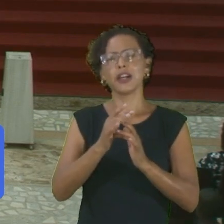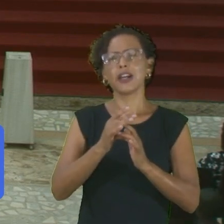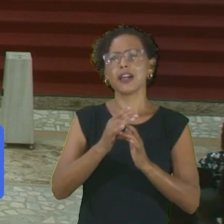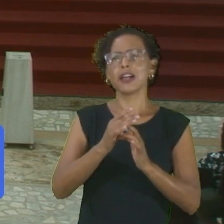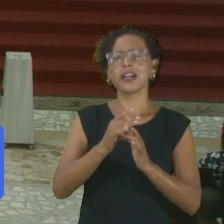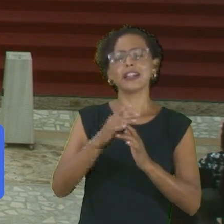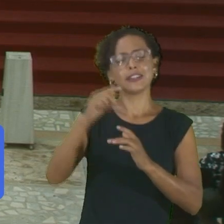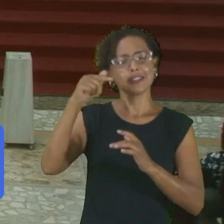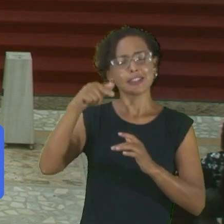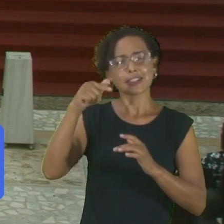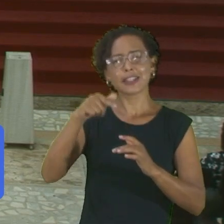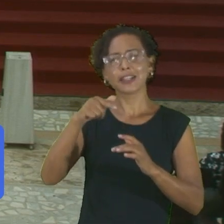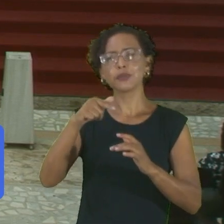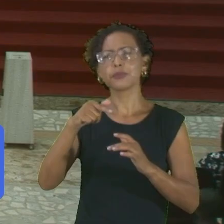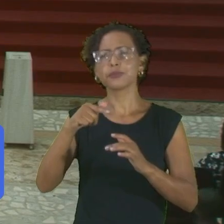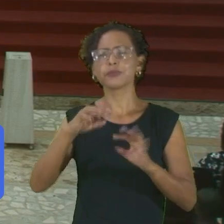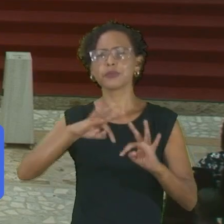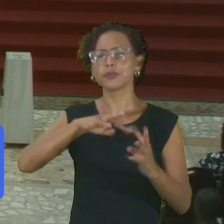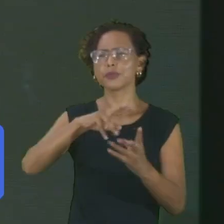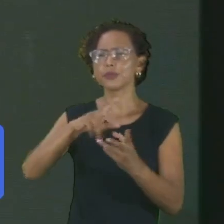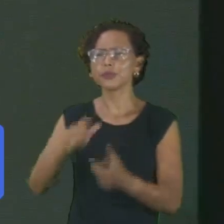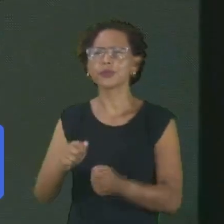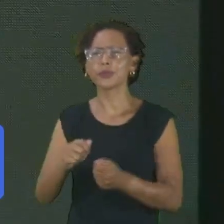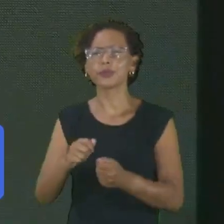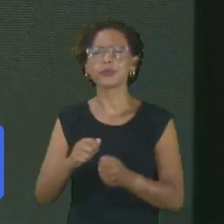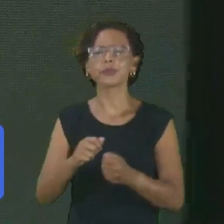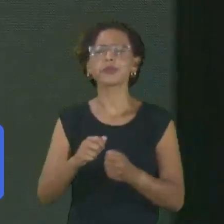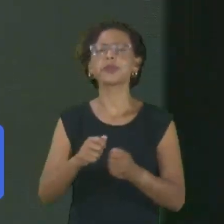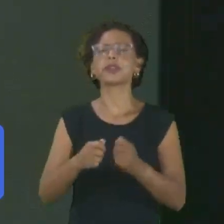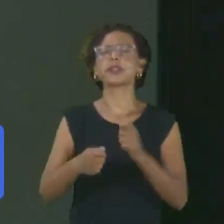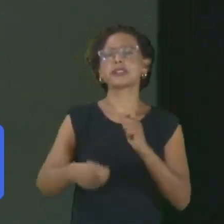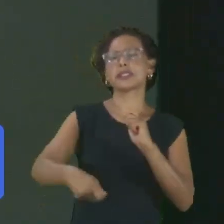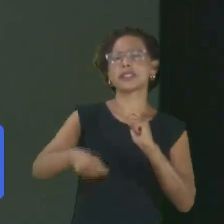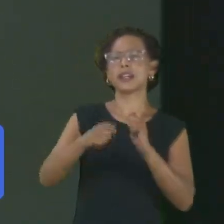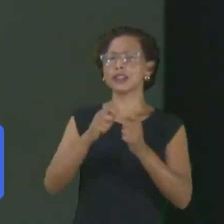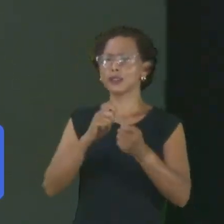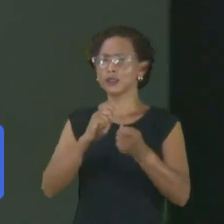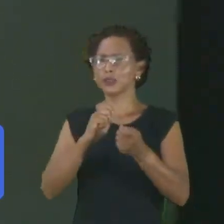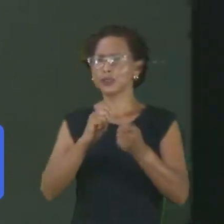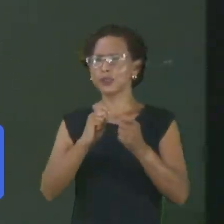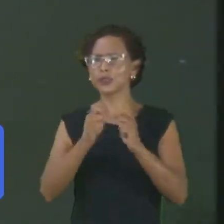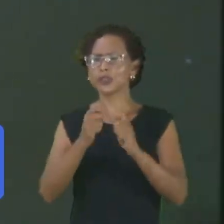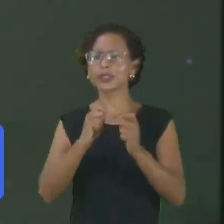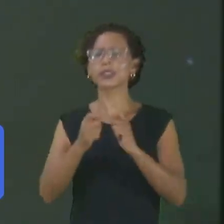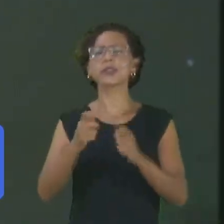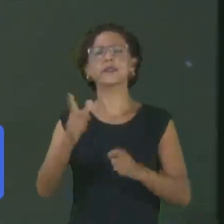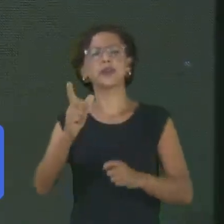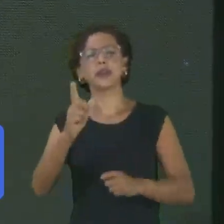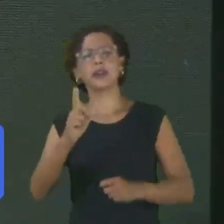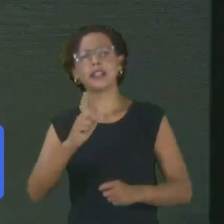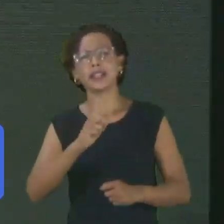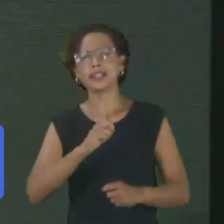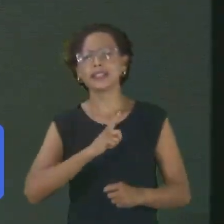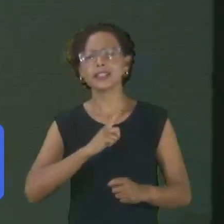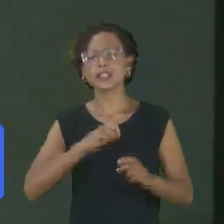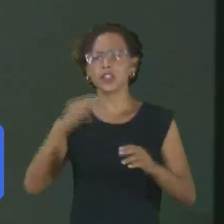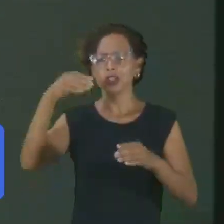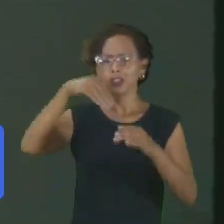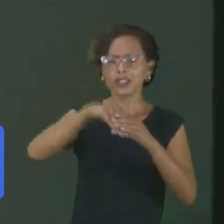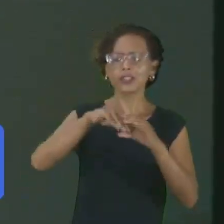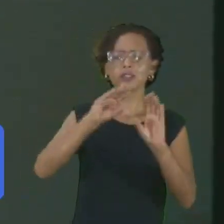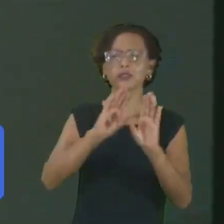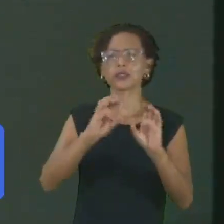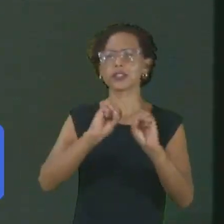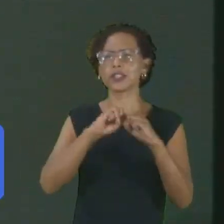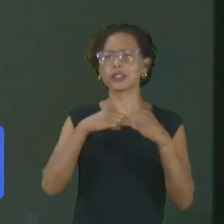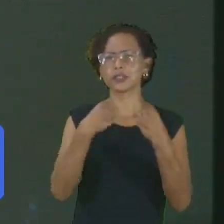está no mundo, ela está no sistema, ela existe dentro da sociedade,